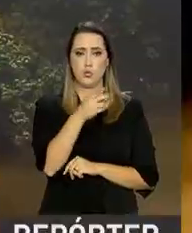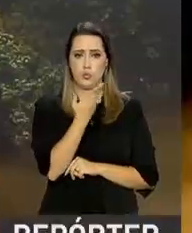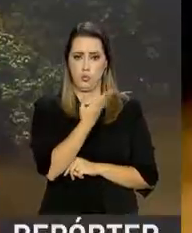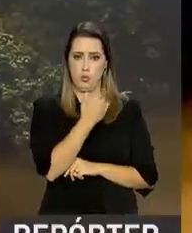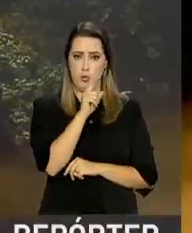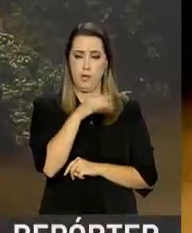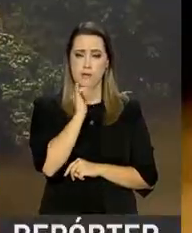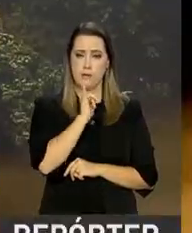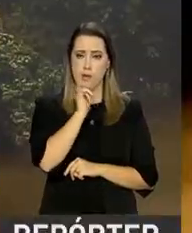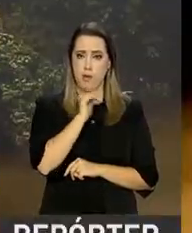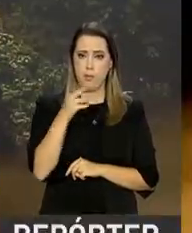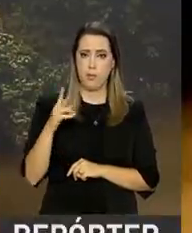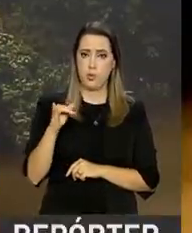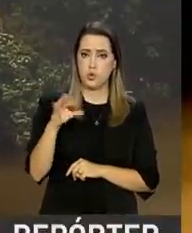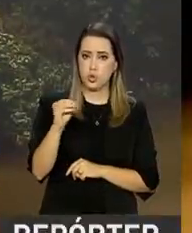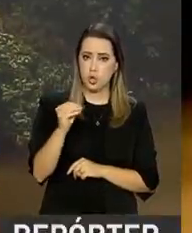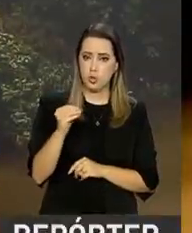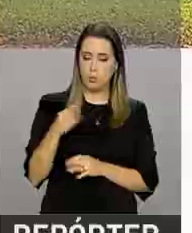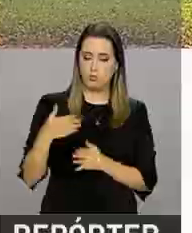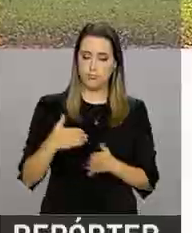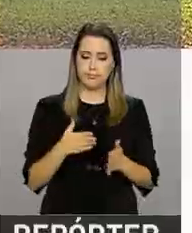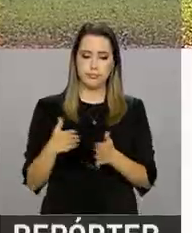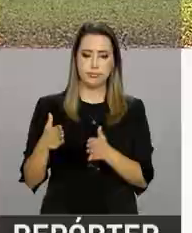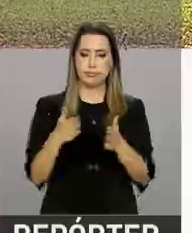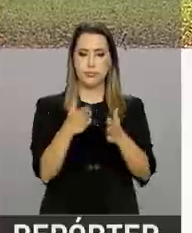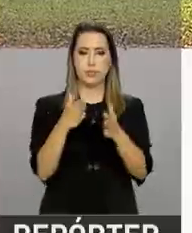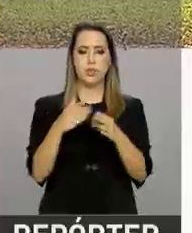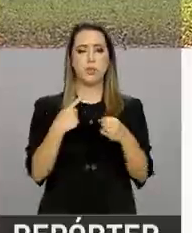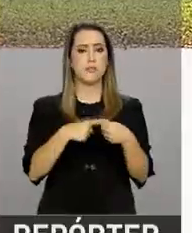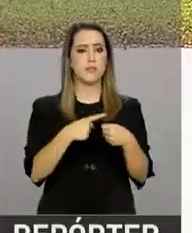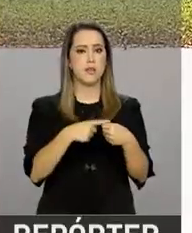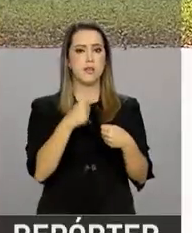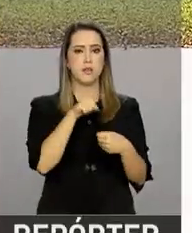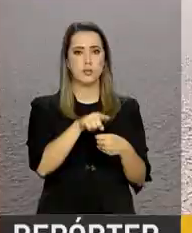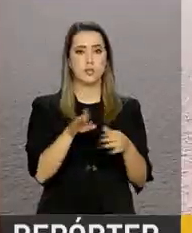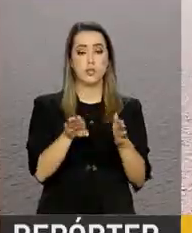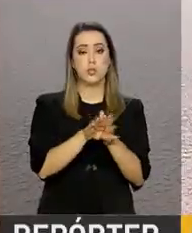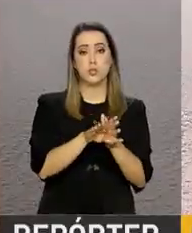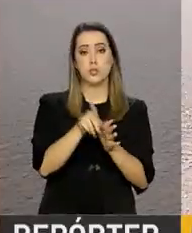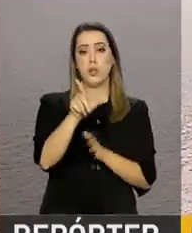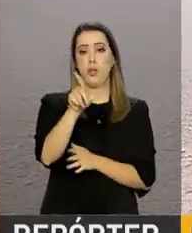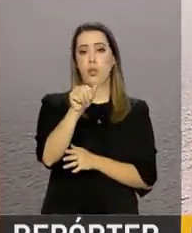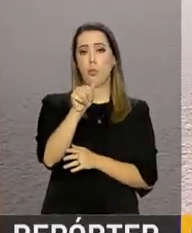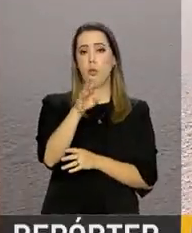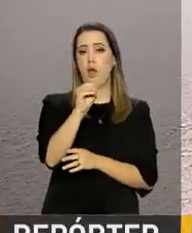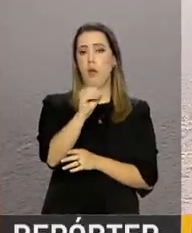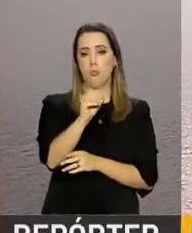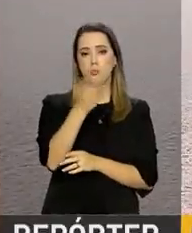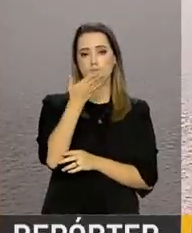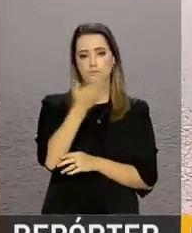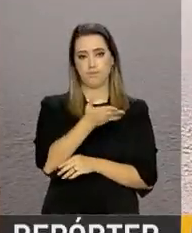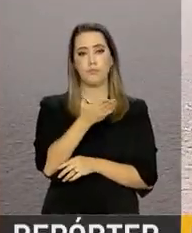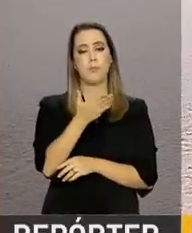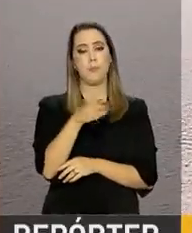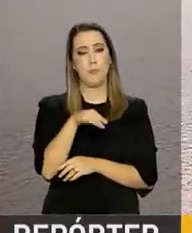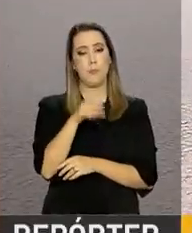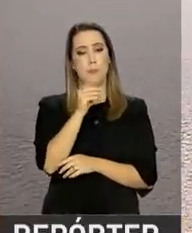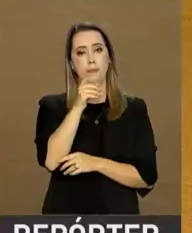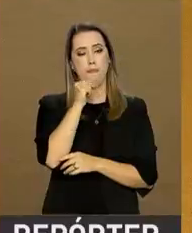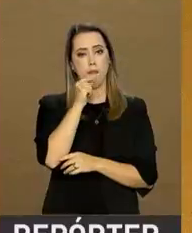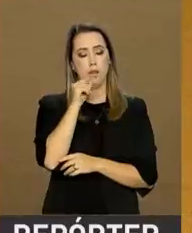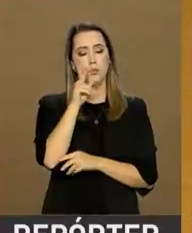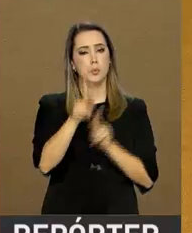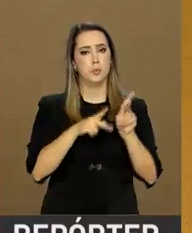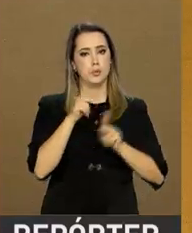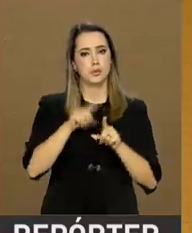é exemplo de rio urbano que precisa de ajuda. Ele deságua no Lago Paranoá, que abastece parte da população de Brasília,